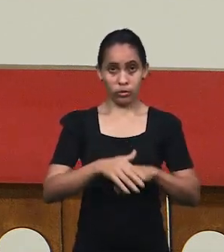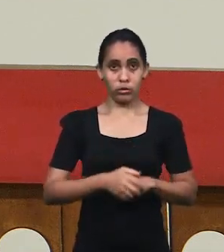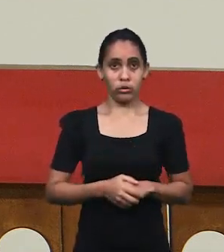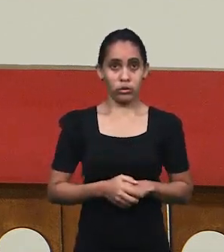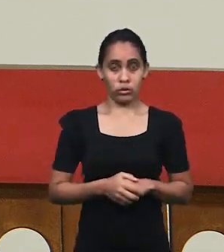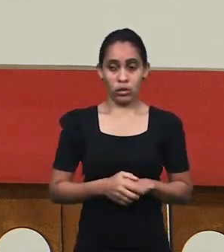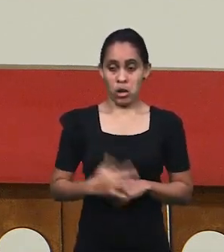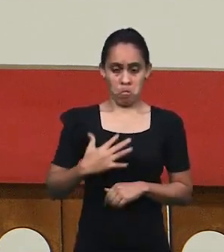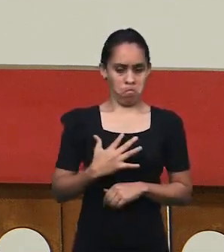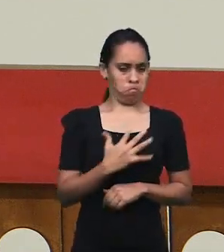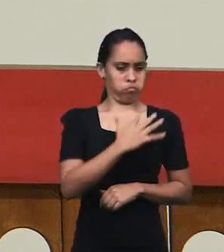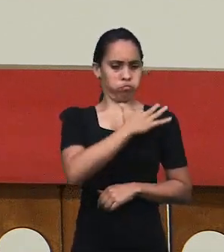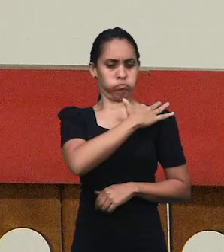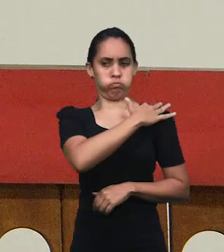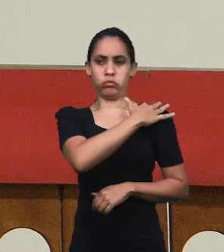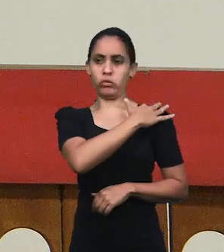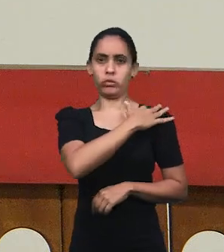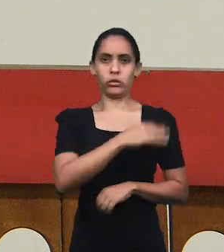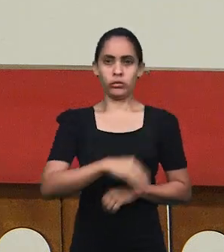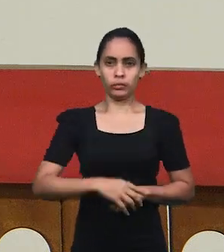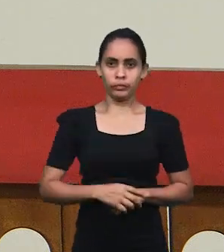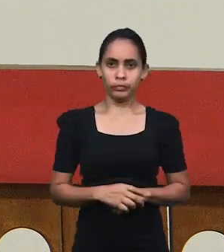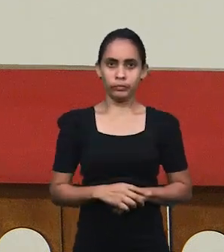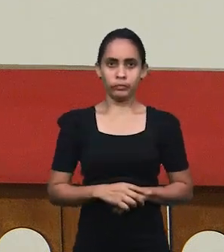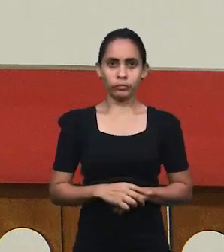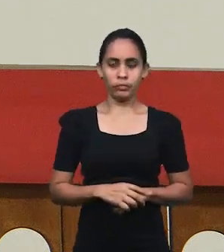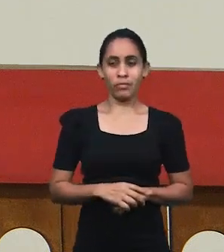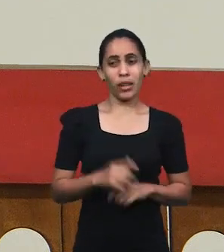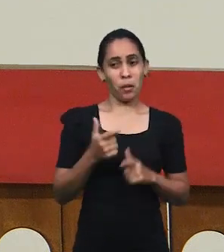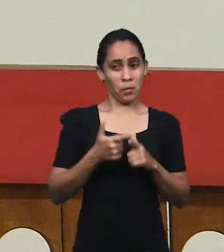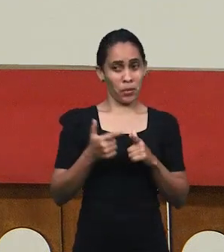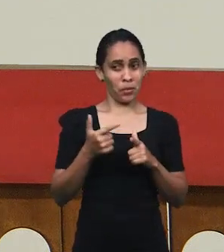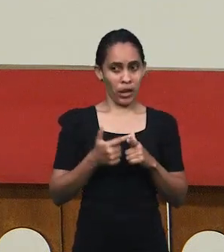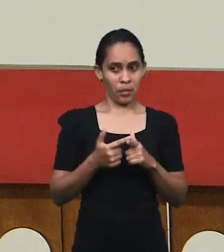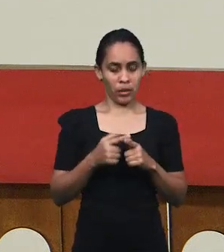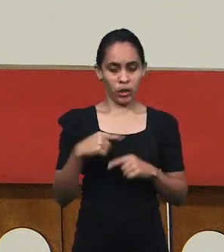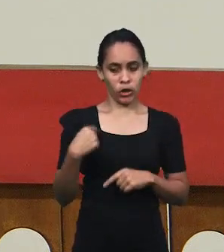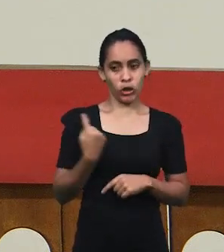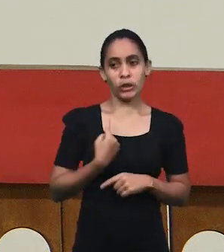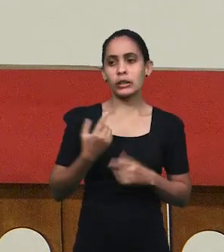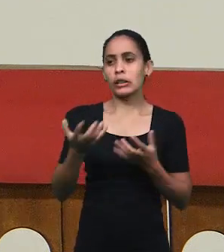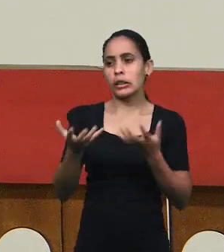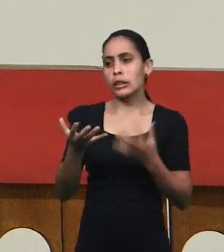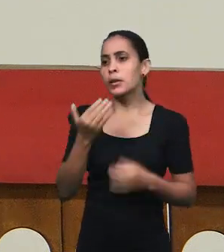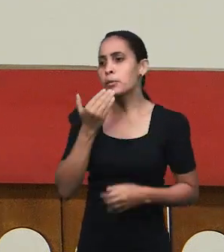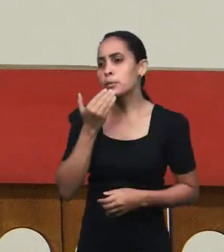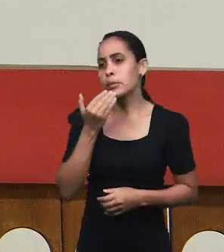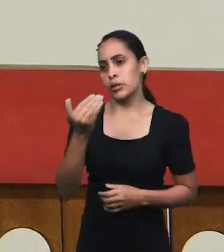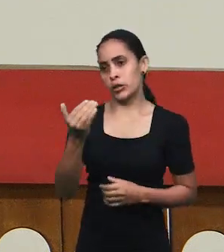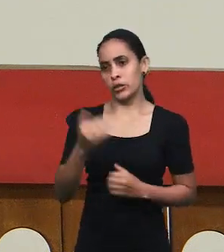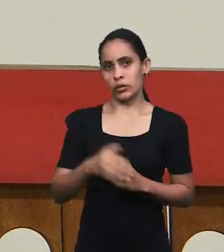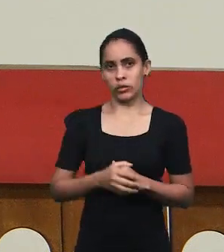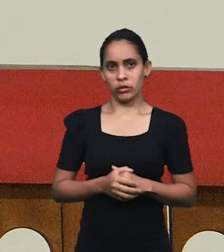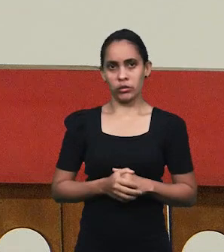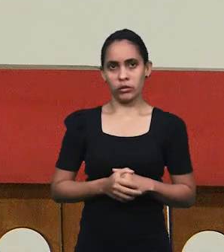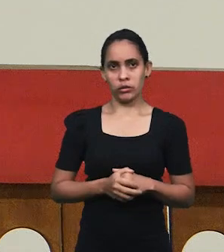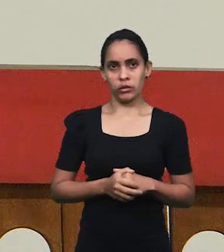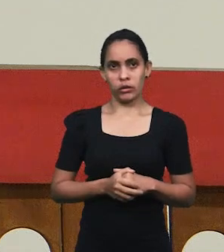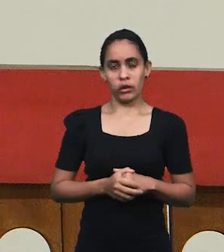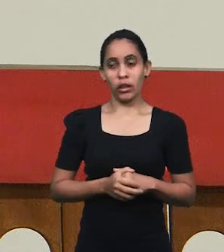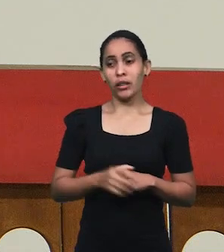soldado, é um centurião, ele está com um problema, e nós queríamos pedir